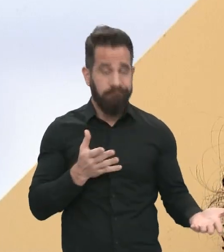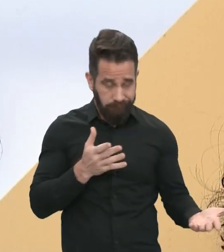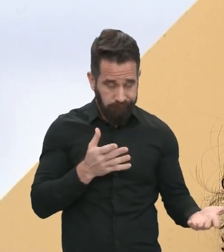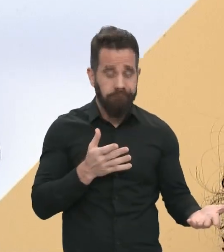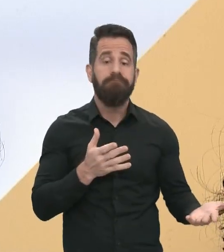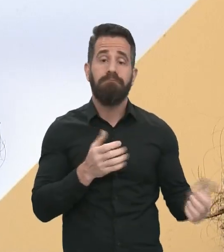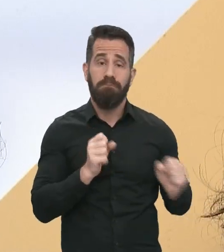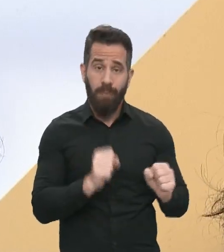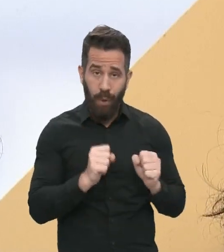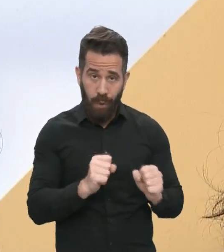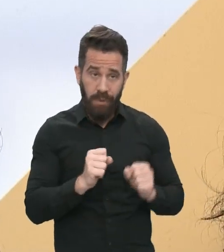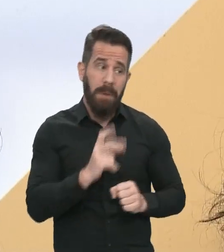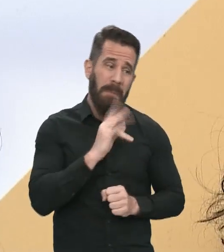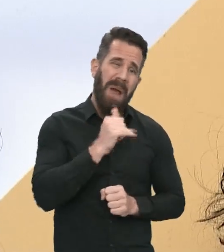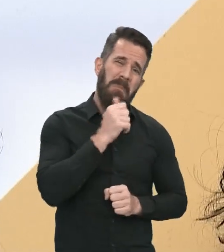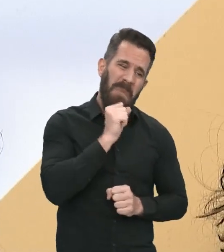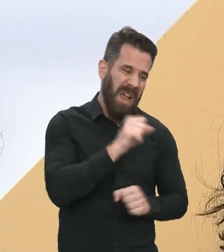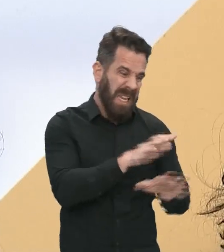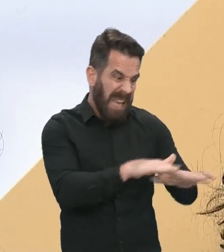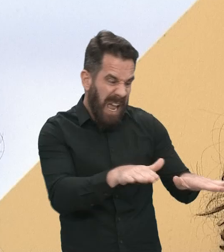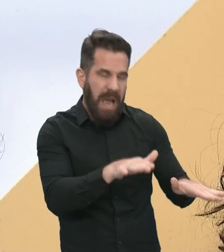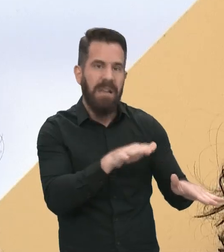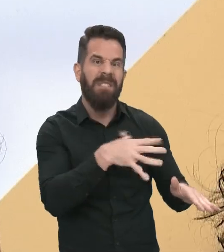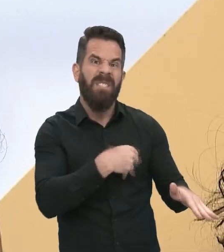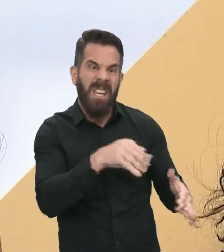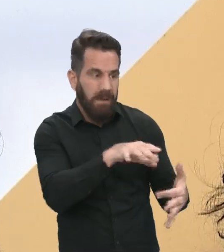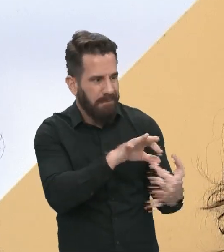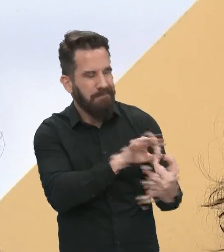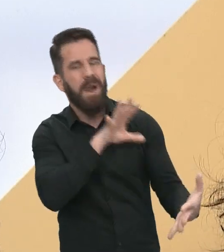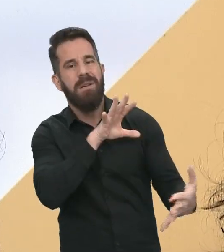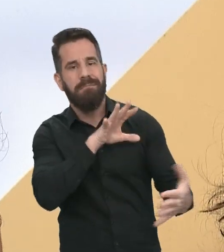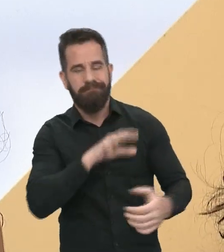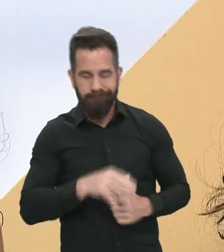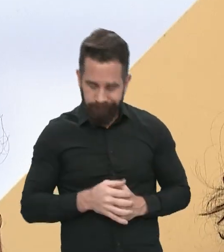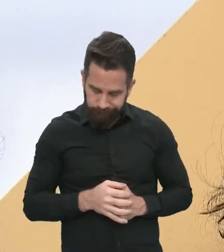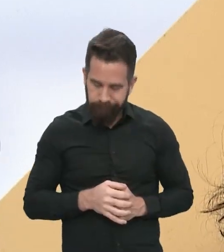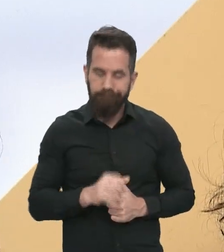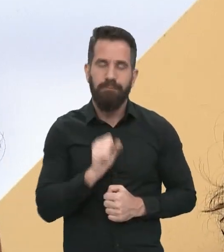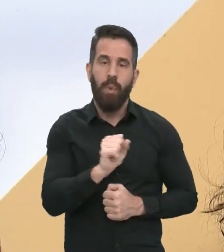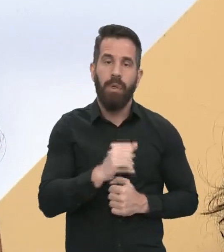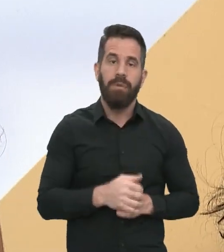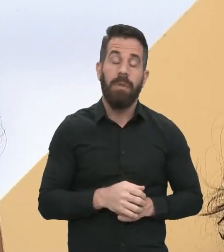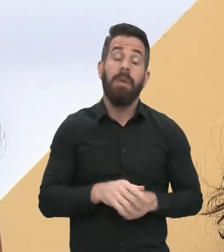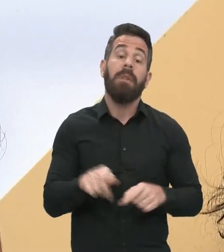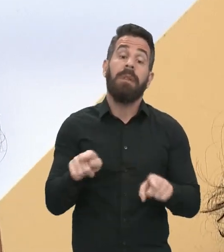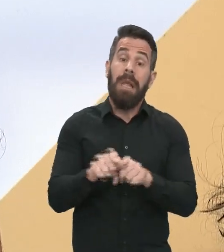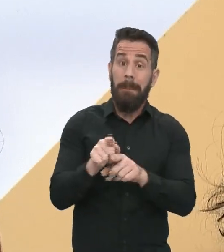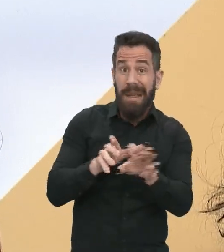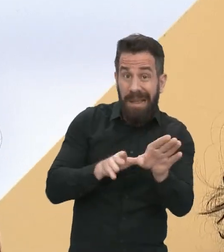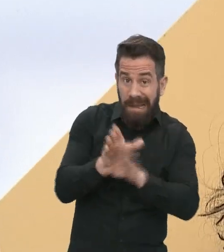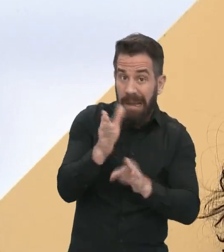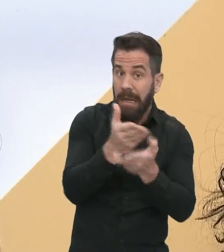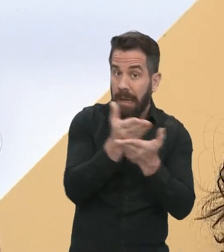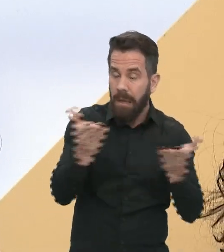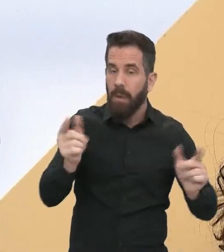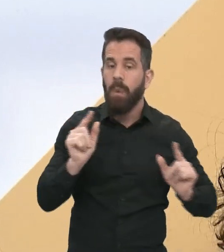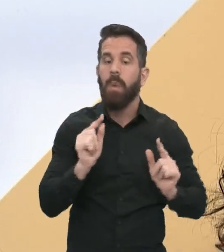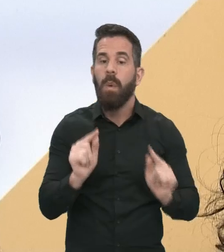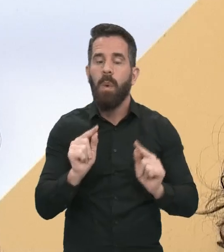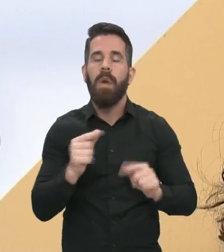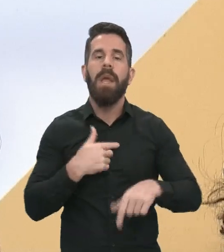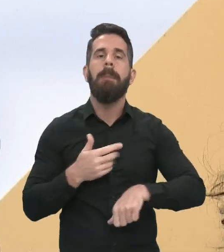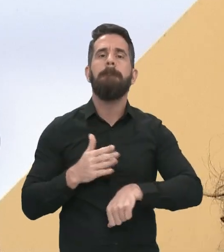mãe e a criança. E uma das recomendações também é proporcionar, além das telas, algum momento